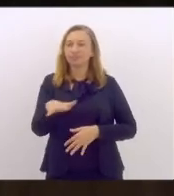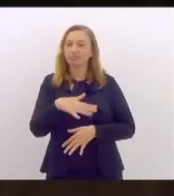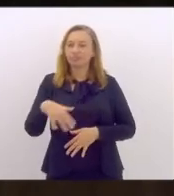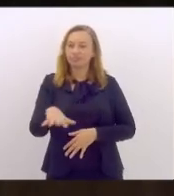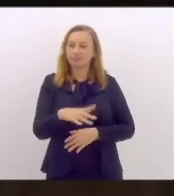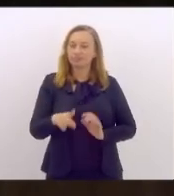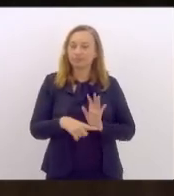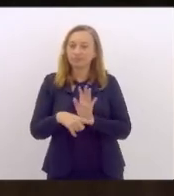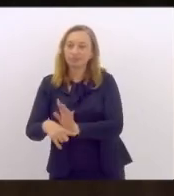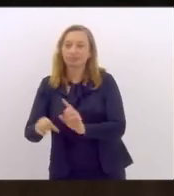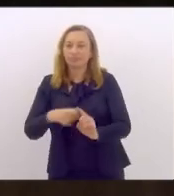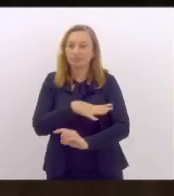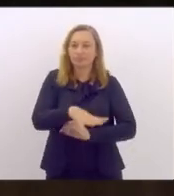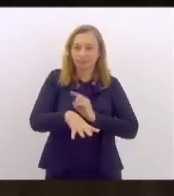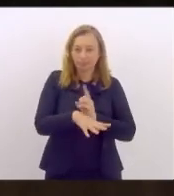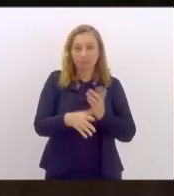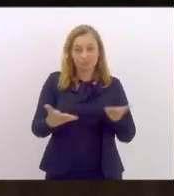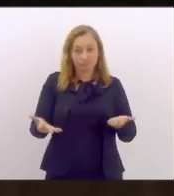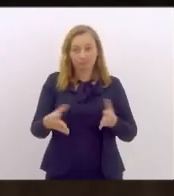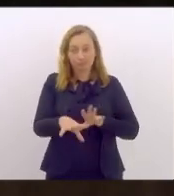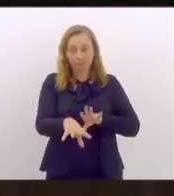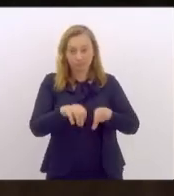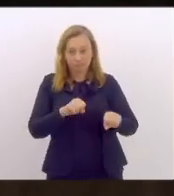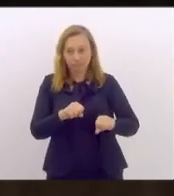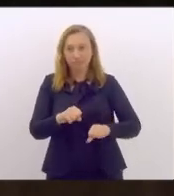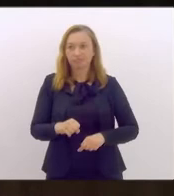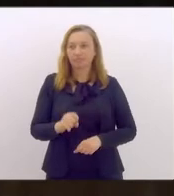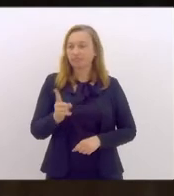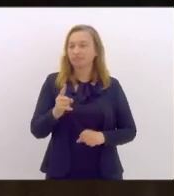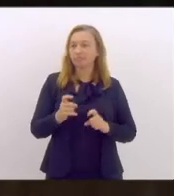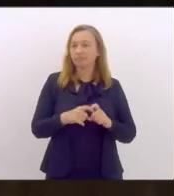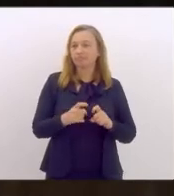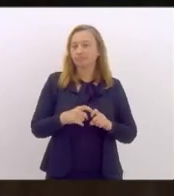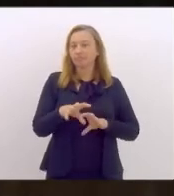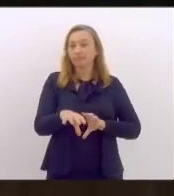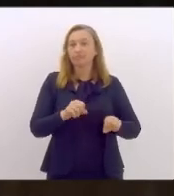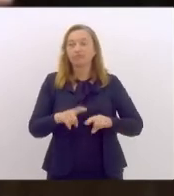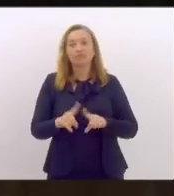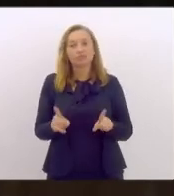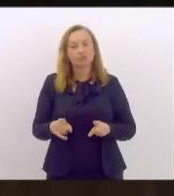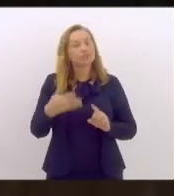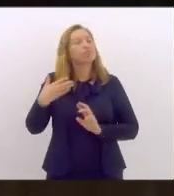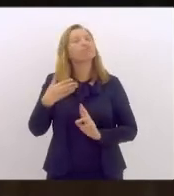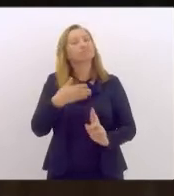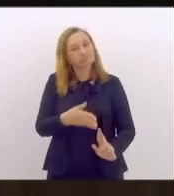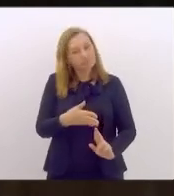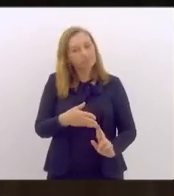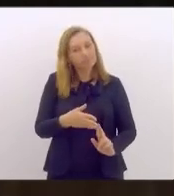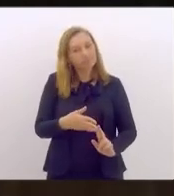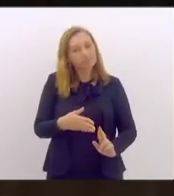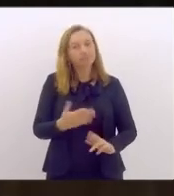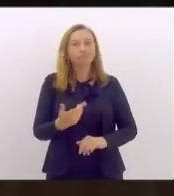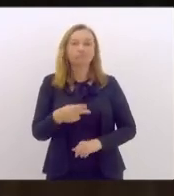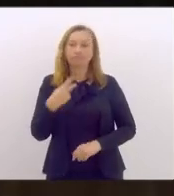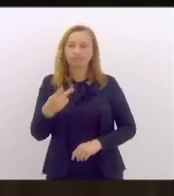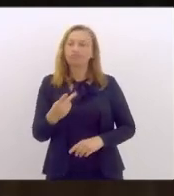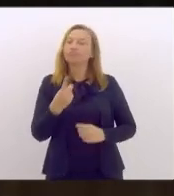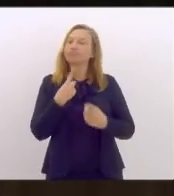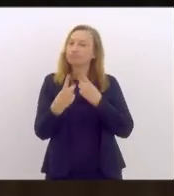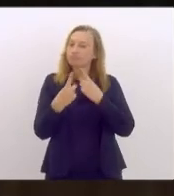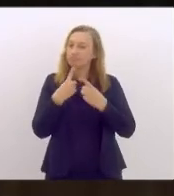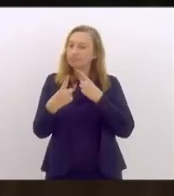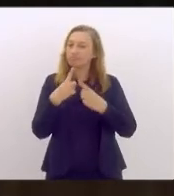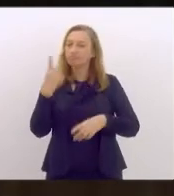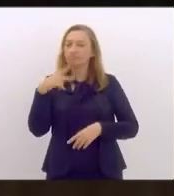assistência social de serviço social né não é médica de Formação mas virou uma referência quando se trata de discutir